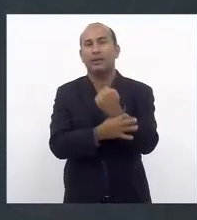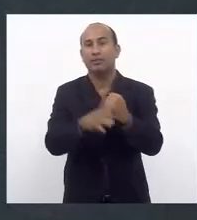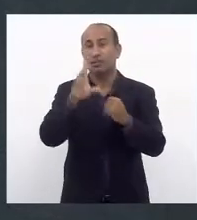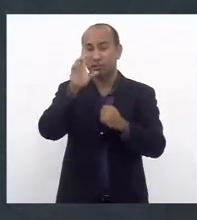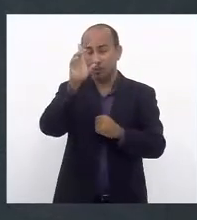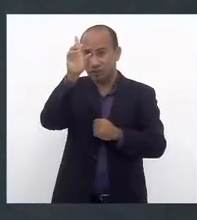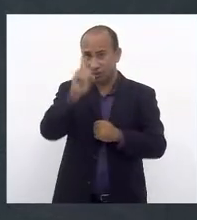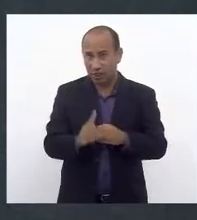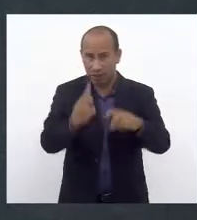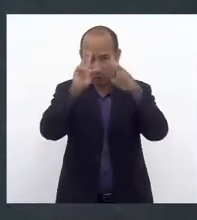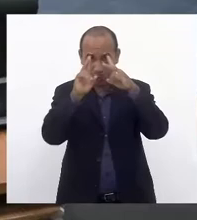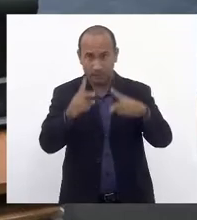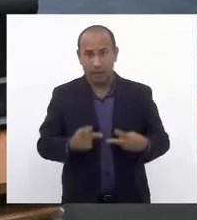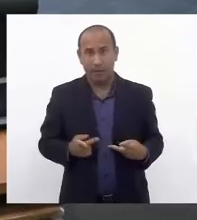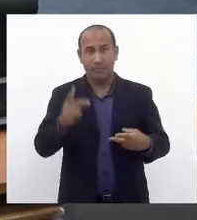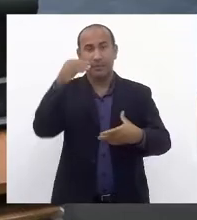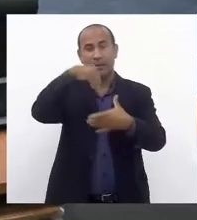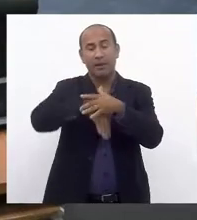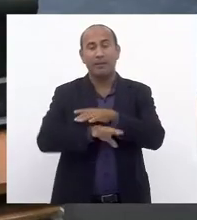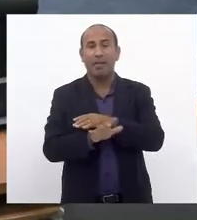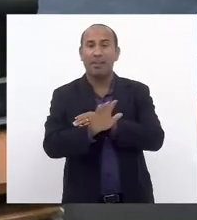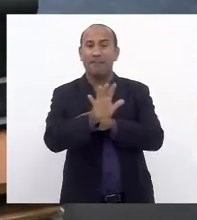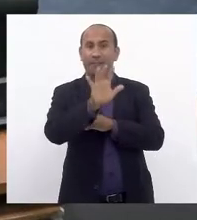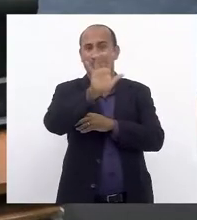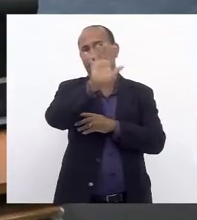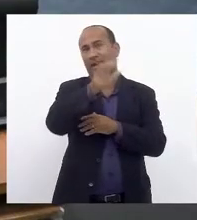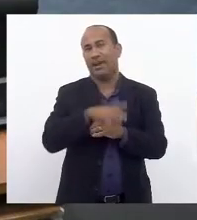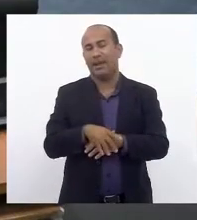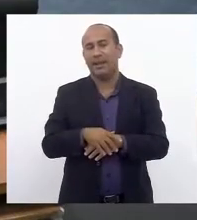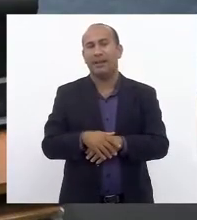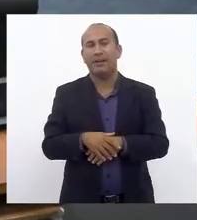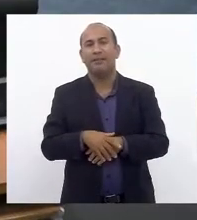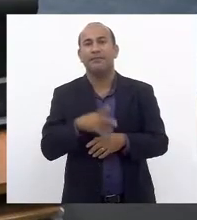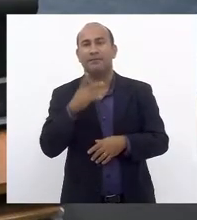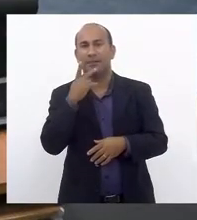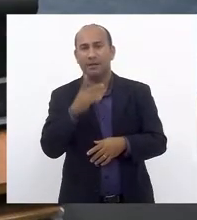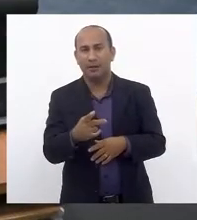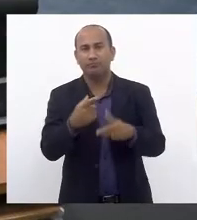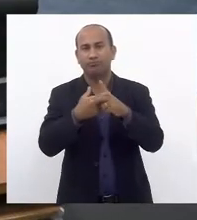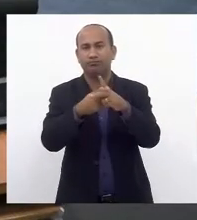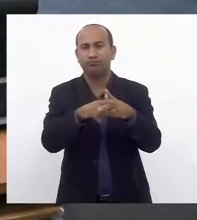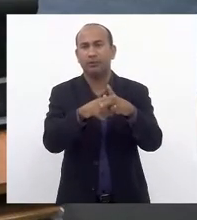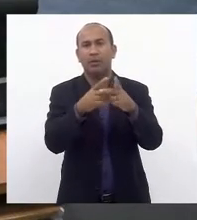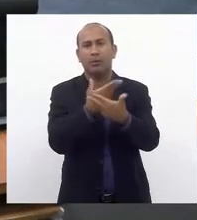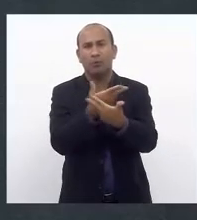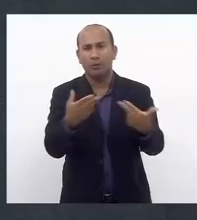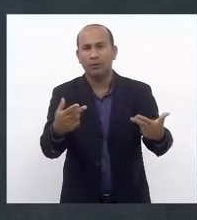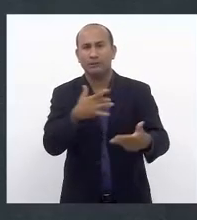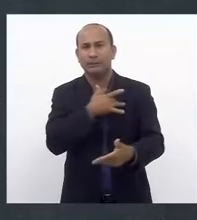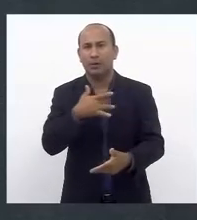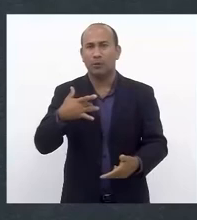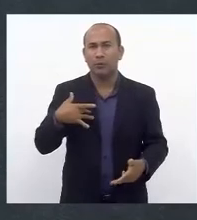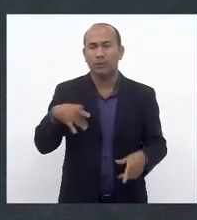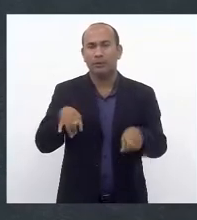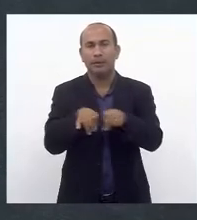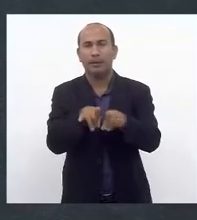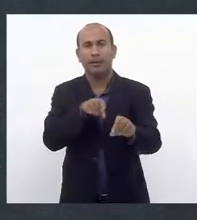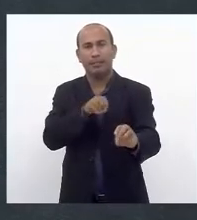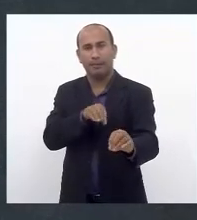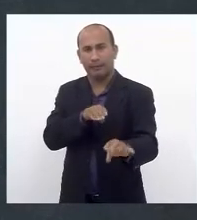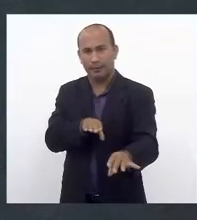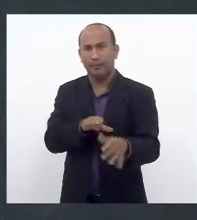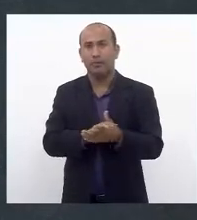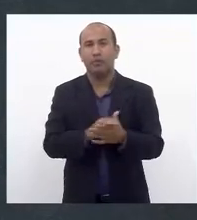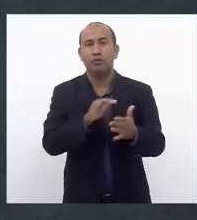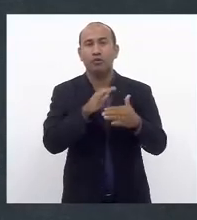humano dentro da favela, ao acesso a saneamento básico e também saúde e educação.